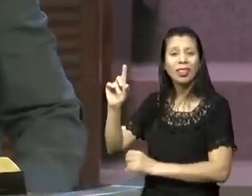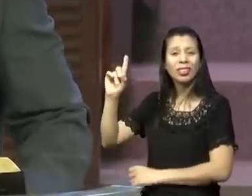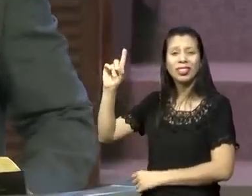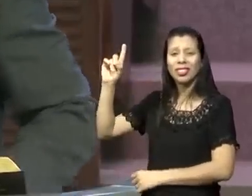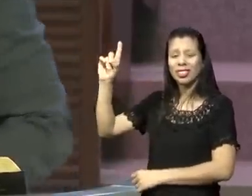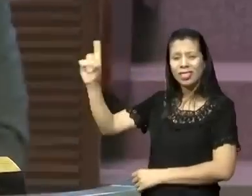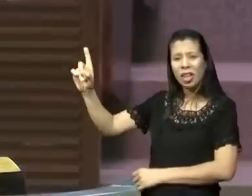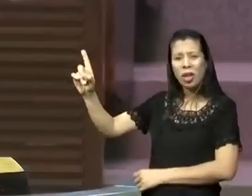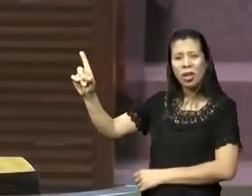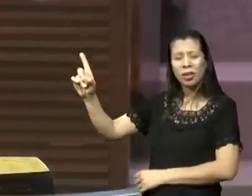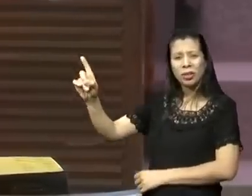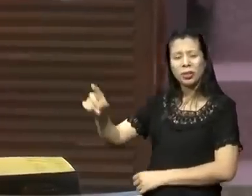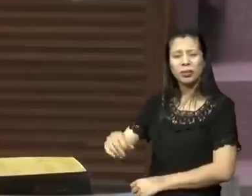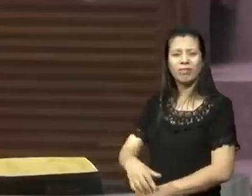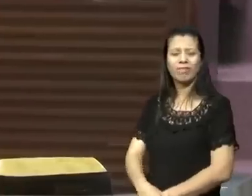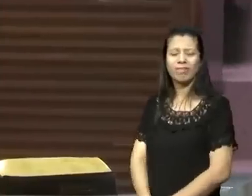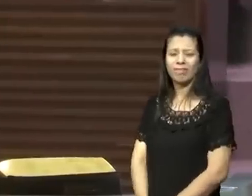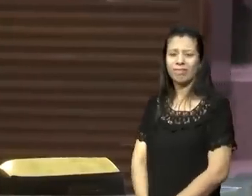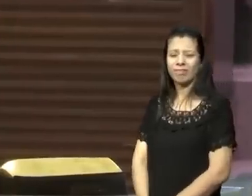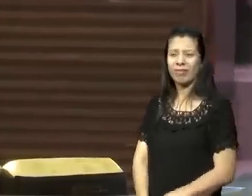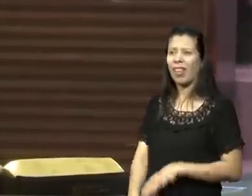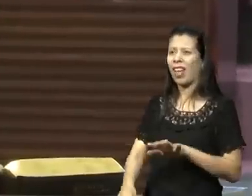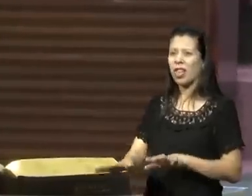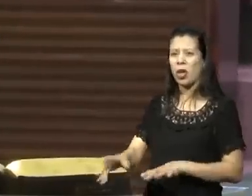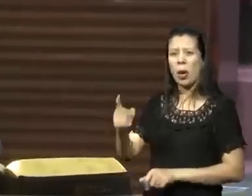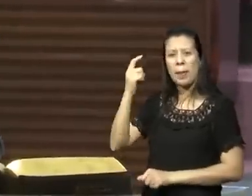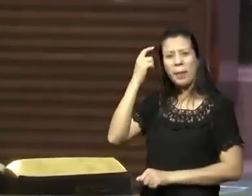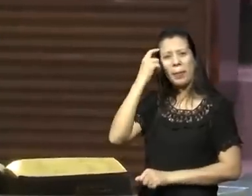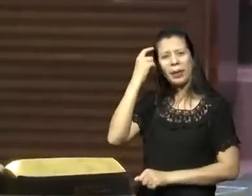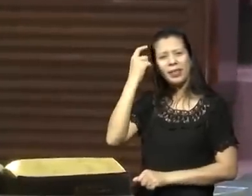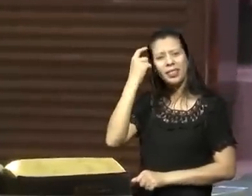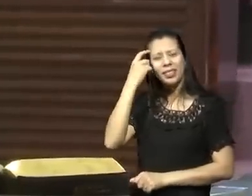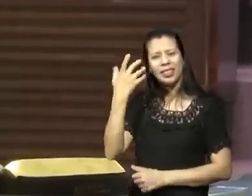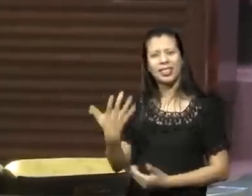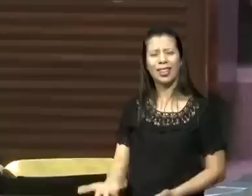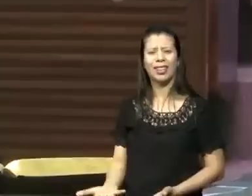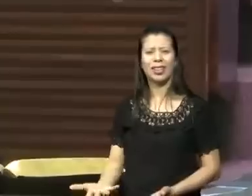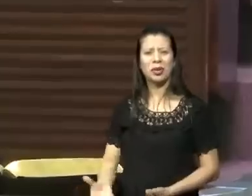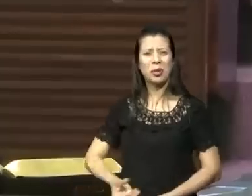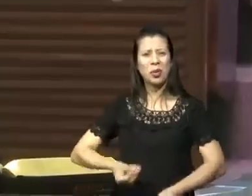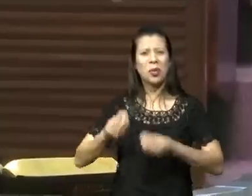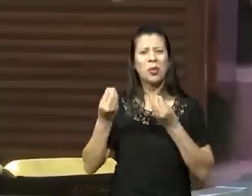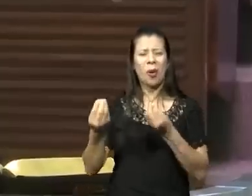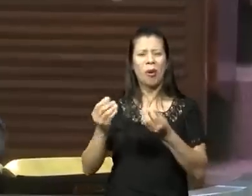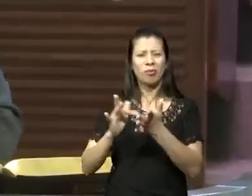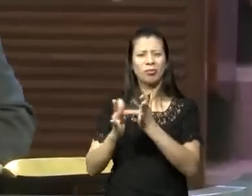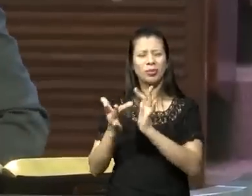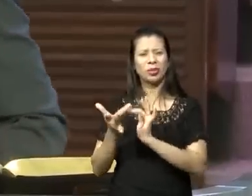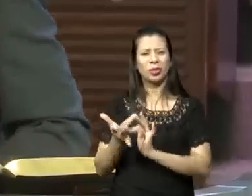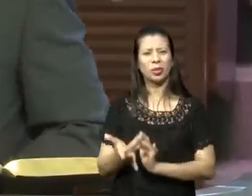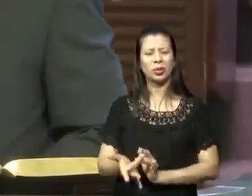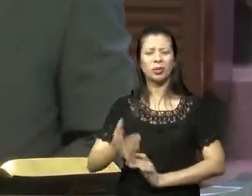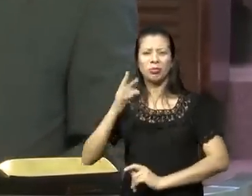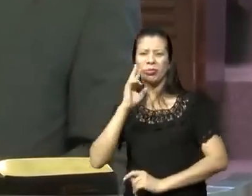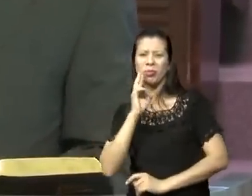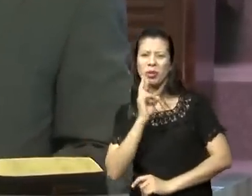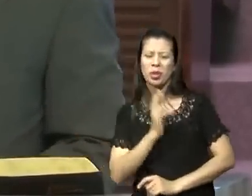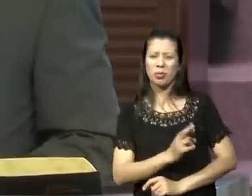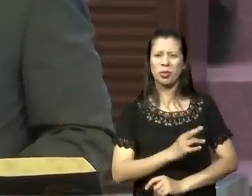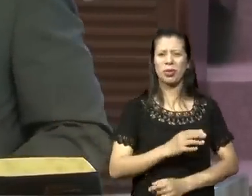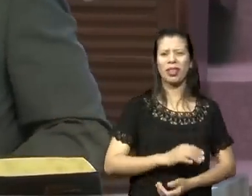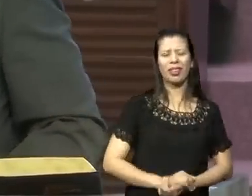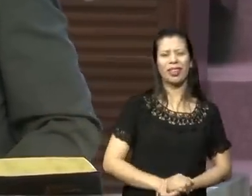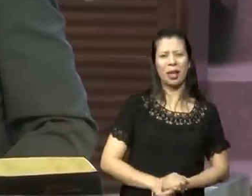às vezes eu fico me perguntando se Jesus estivesse aqui nessa manhã e alguém chamasse de